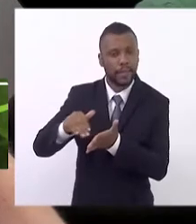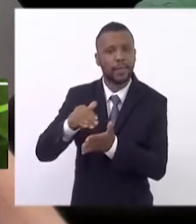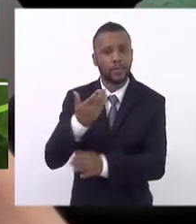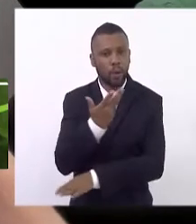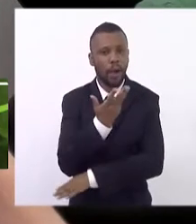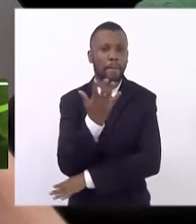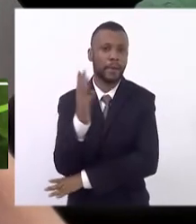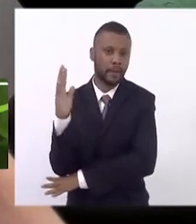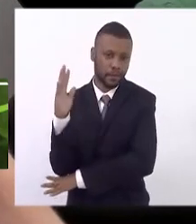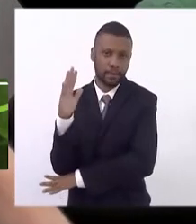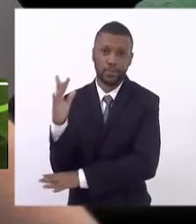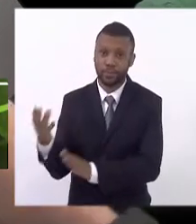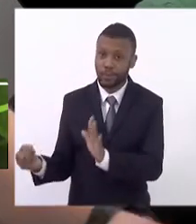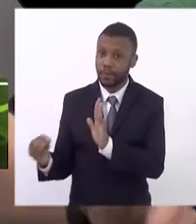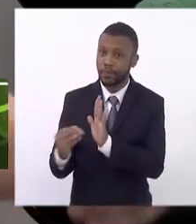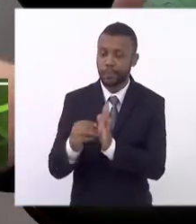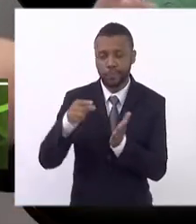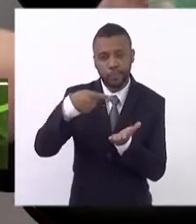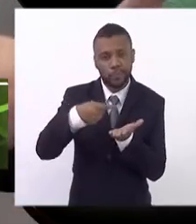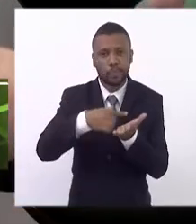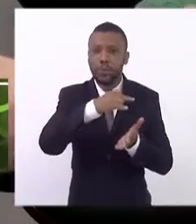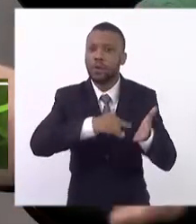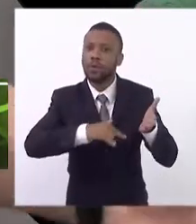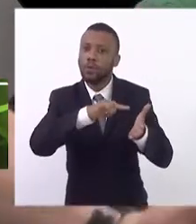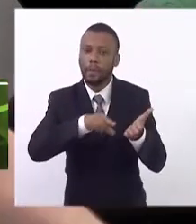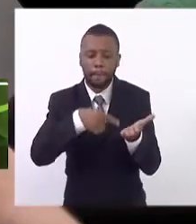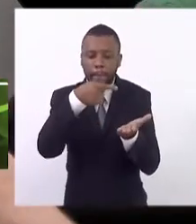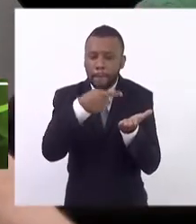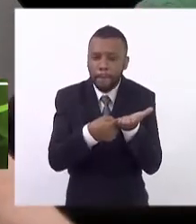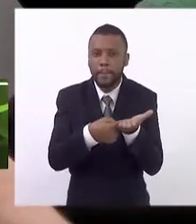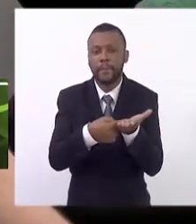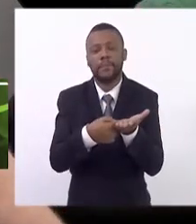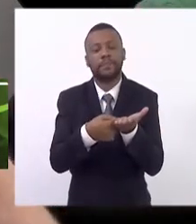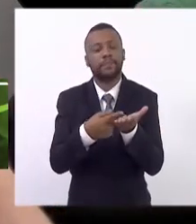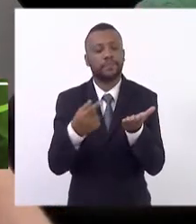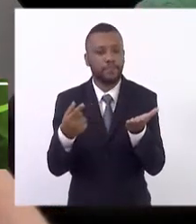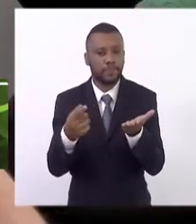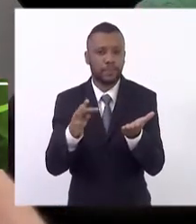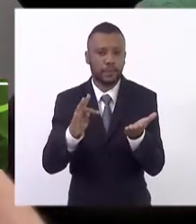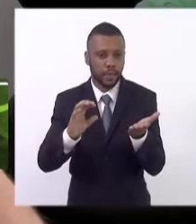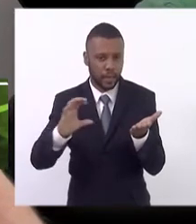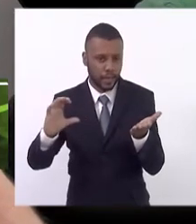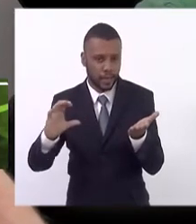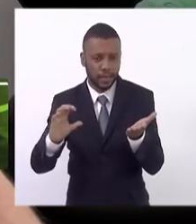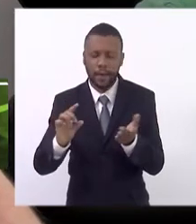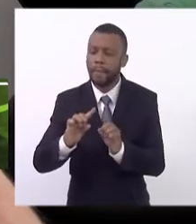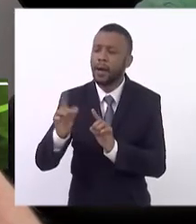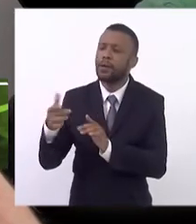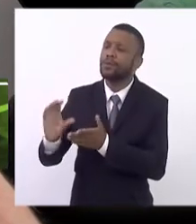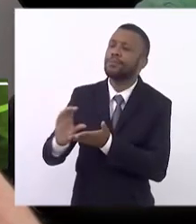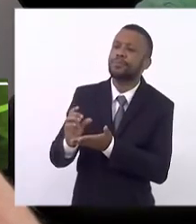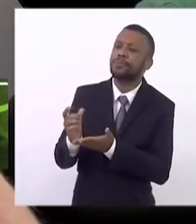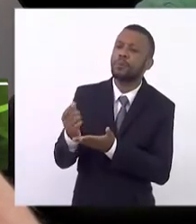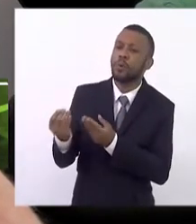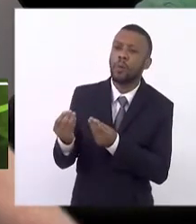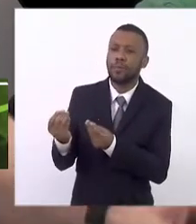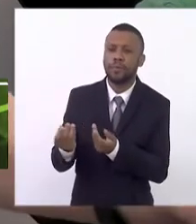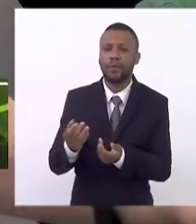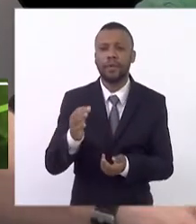pactuado nesse TAC. Com recursos oriundos de onde? FECAM. Do